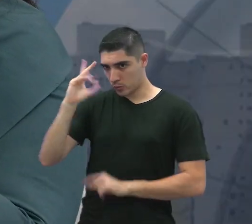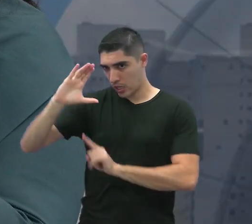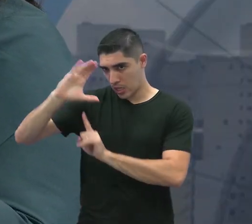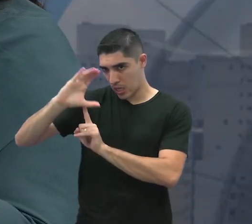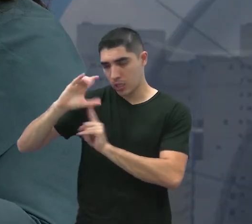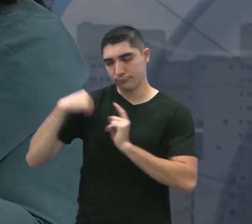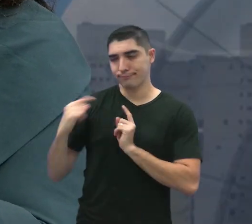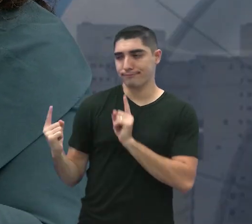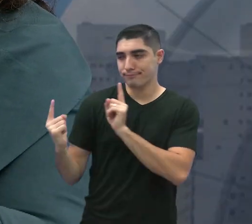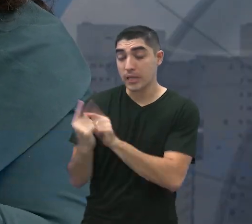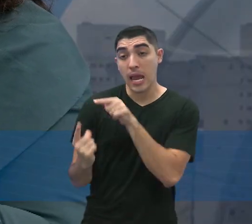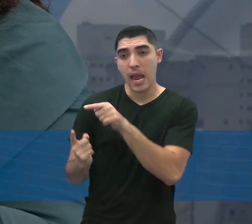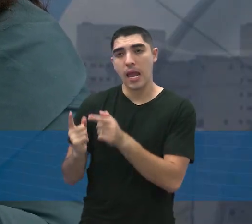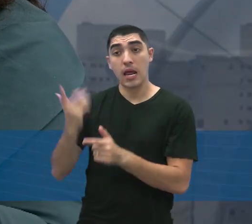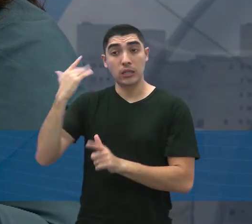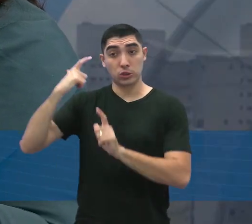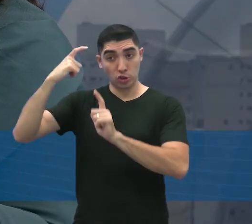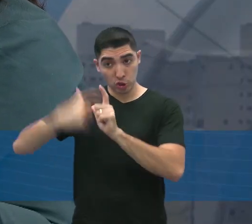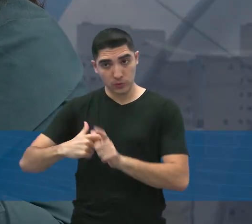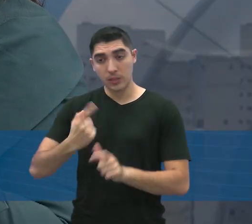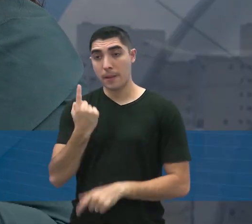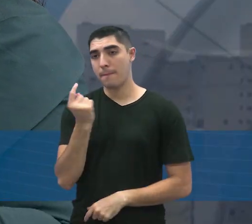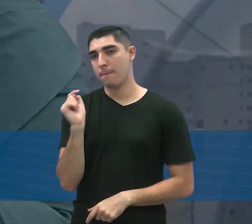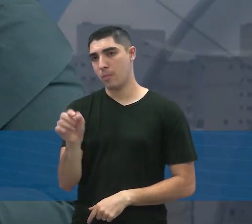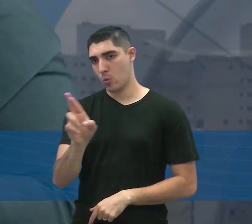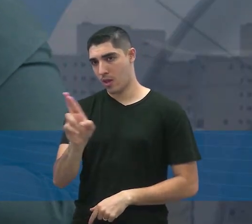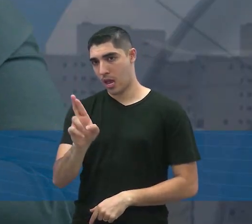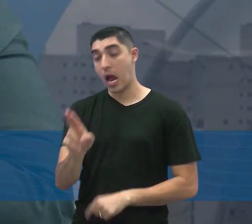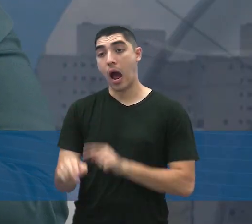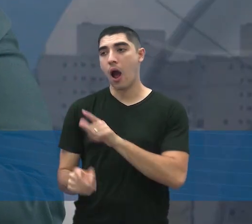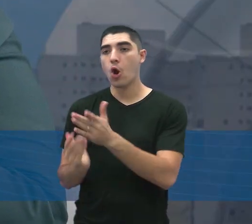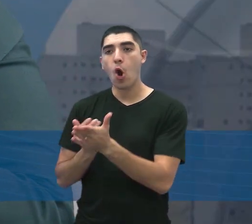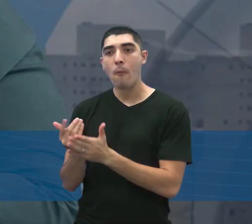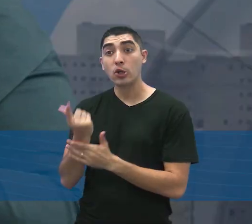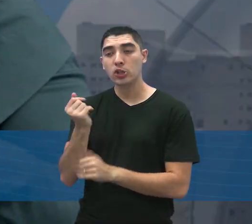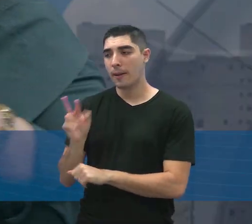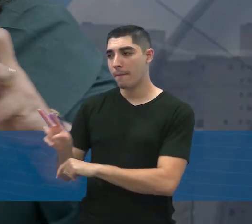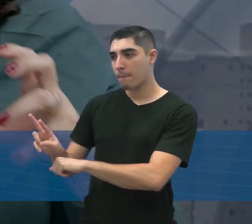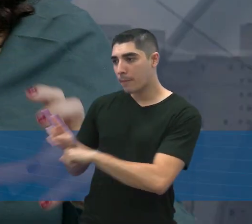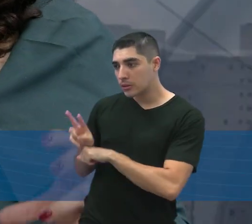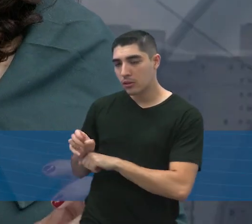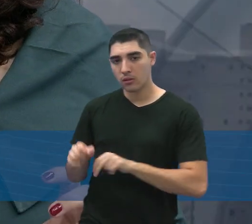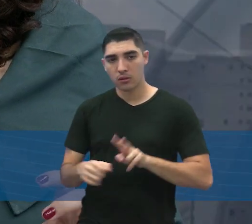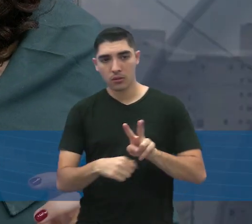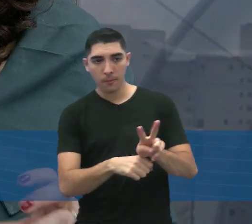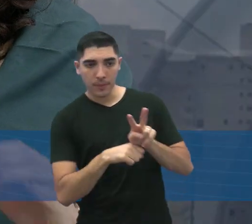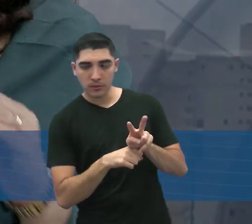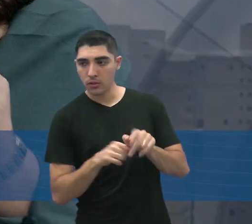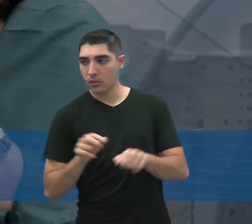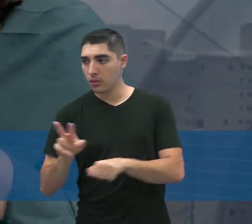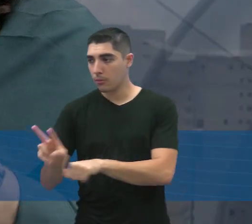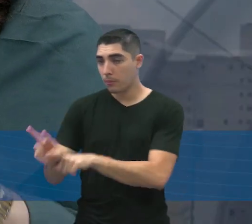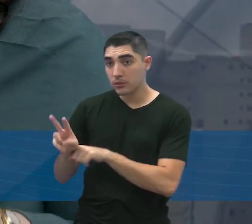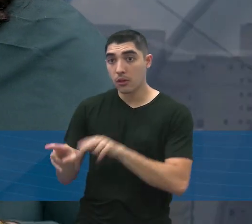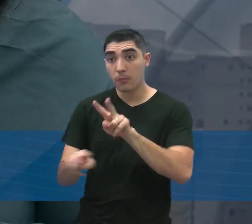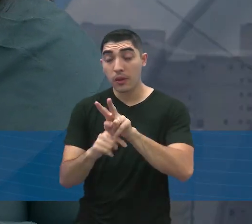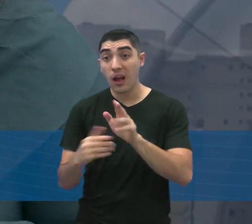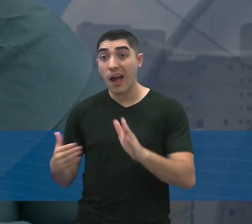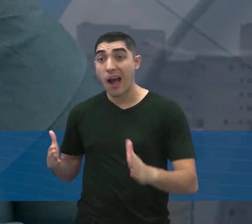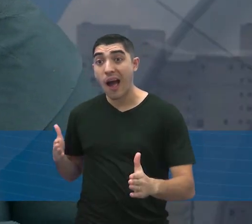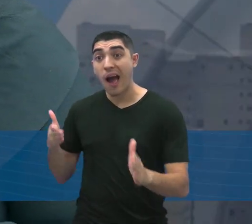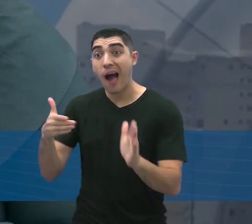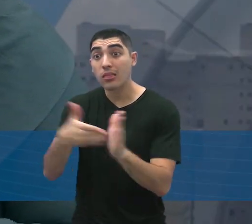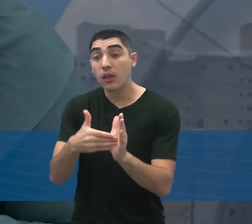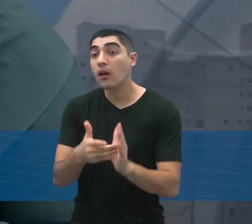uma dívida inicialmente de R$1.000 e ela começou a pegar empréstimos para fazer o pagamento dessa dívida que chegou a